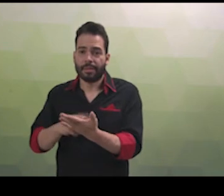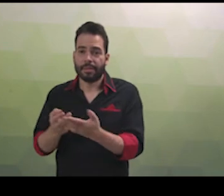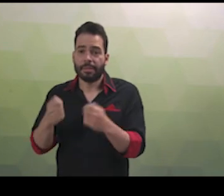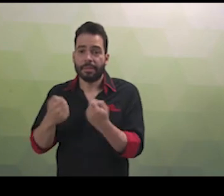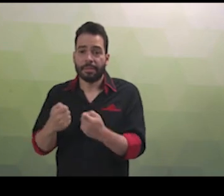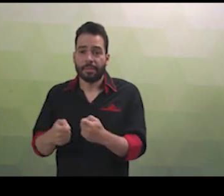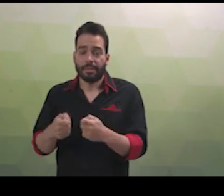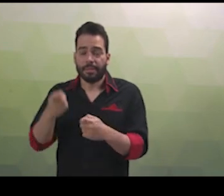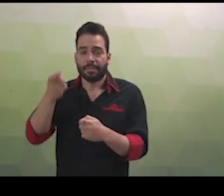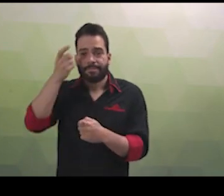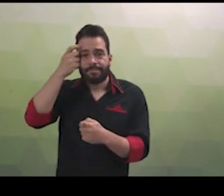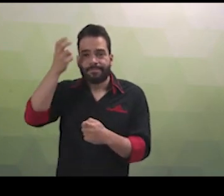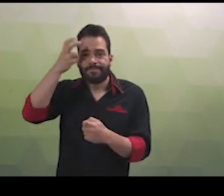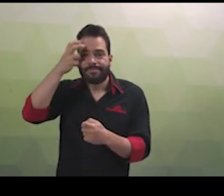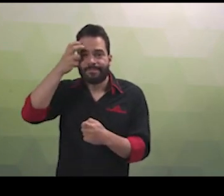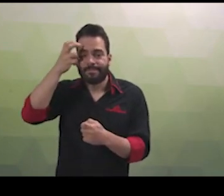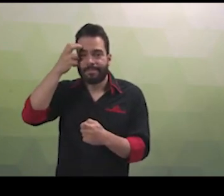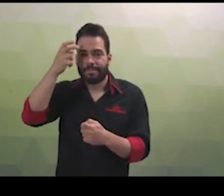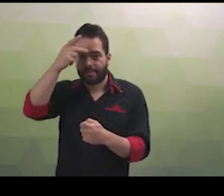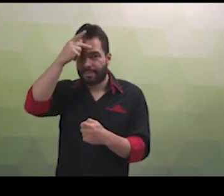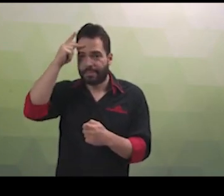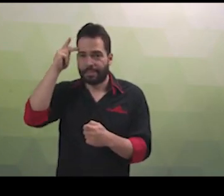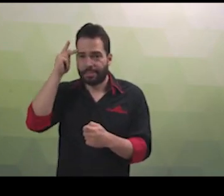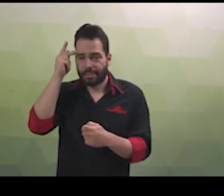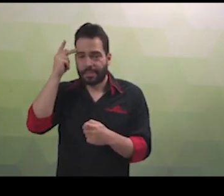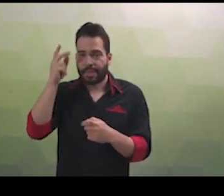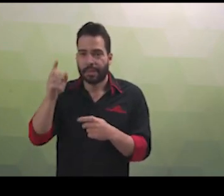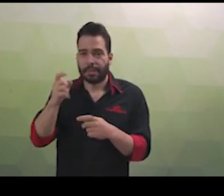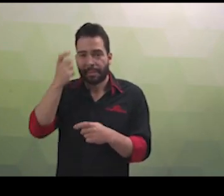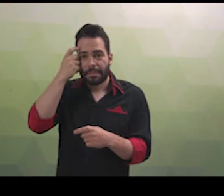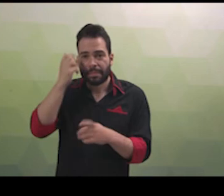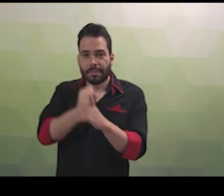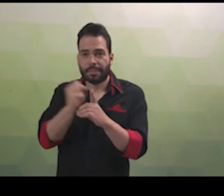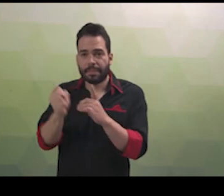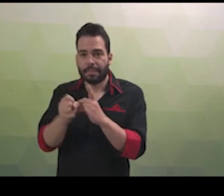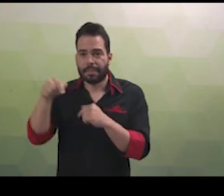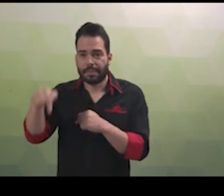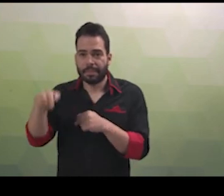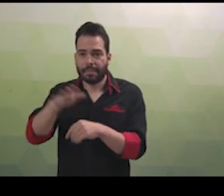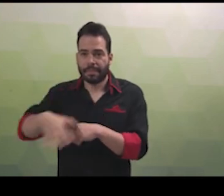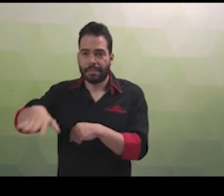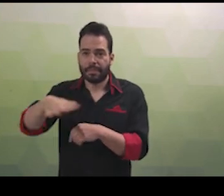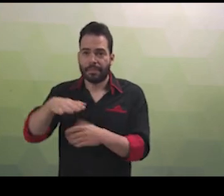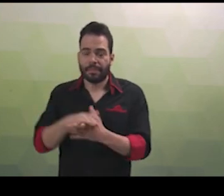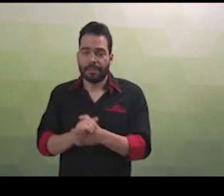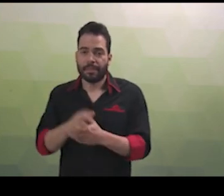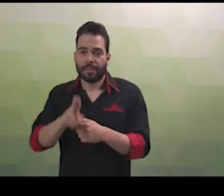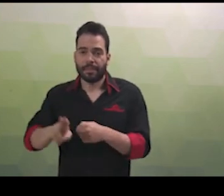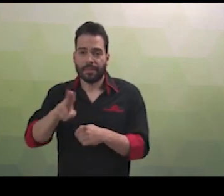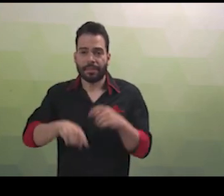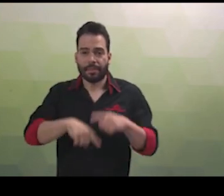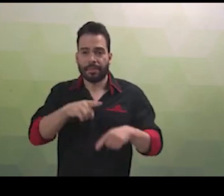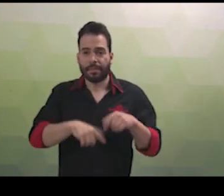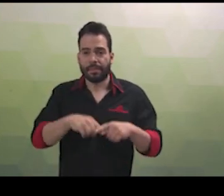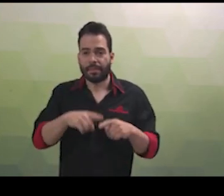traduzidas. Deve antes considerar o patrimônio cultural e social dos receptores, muitas vezes envolvendo